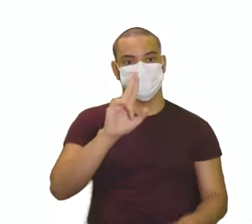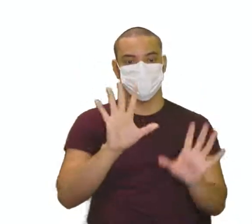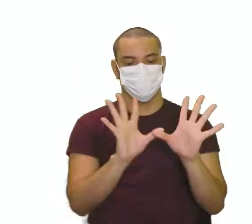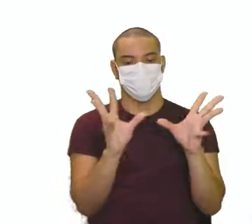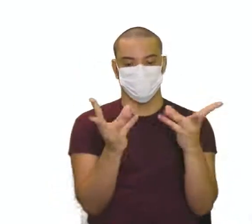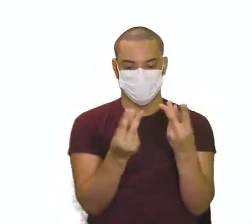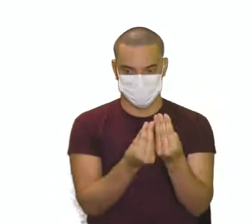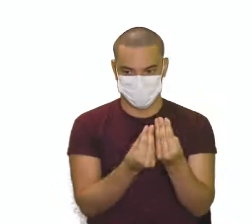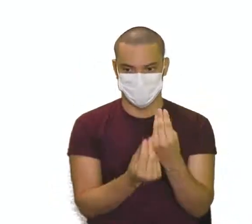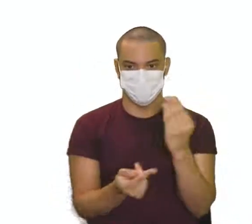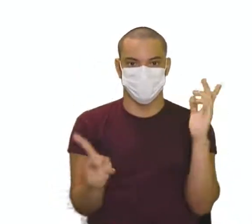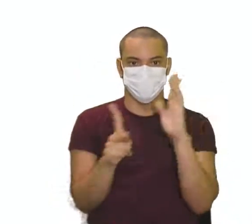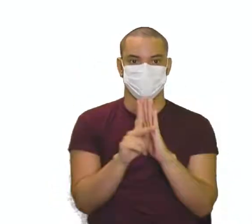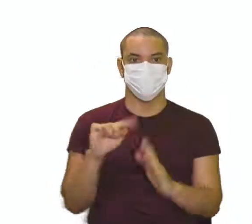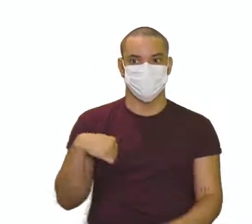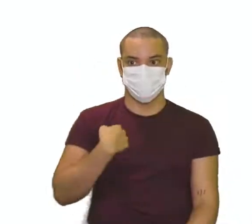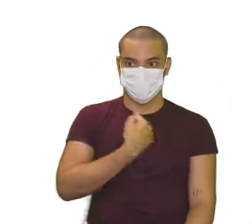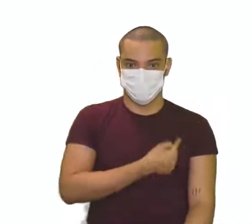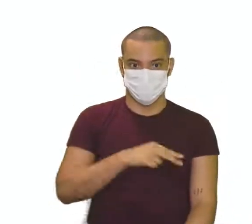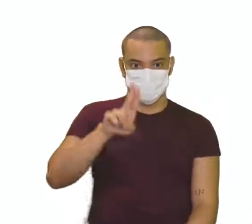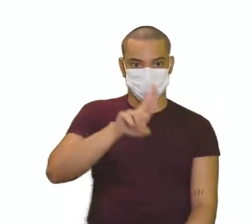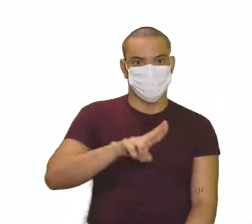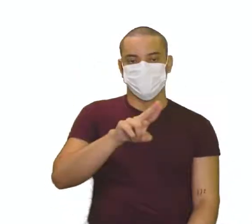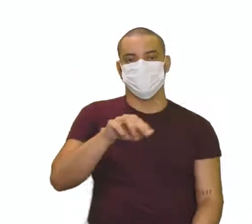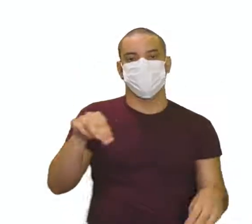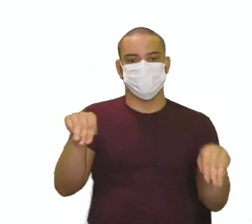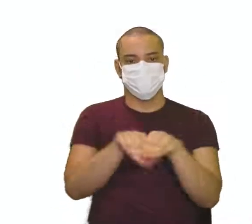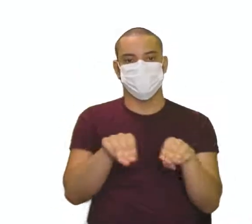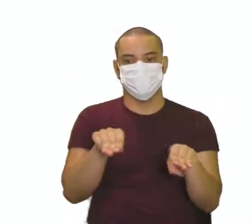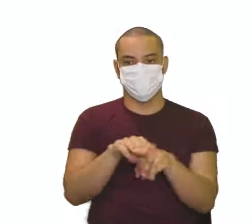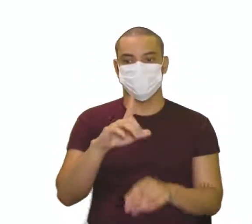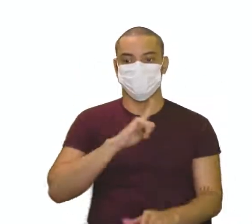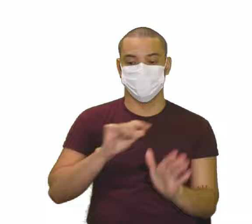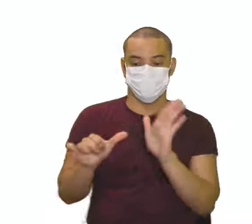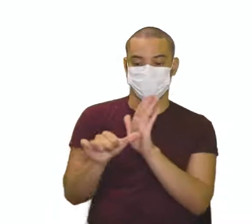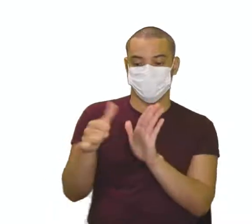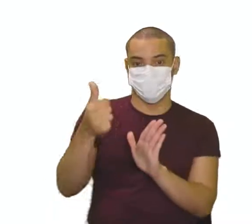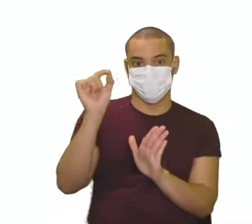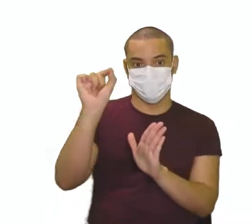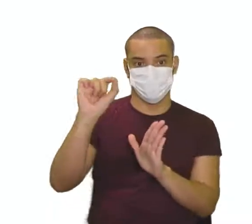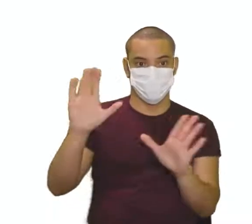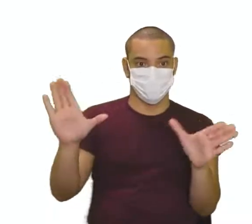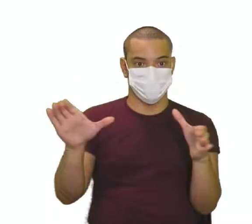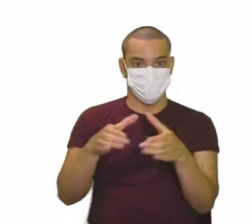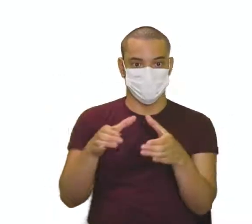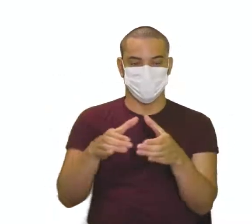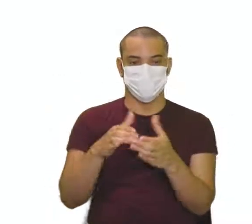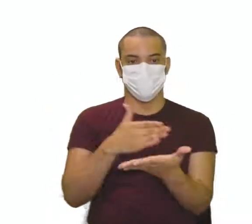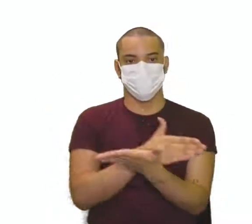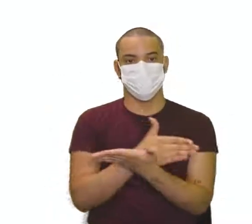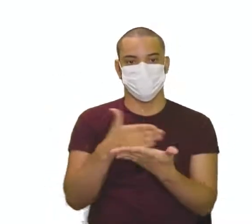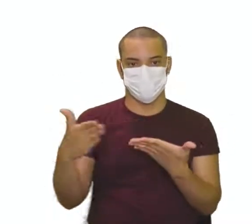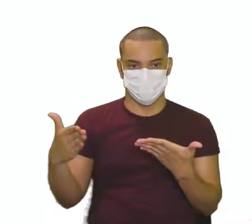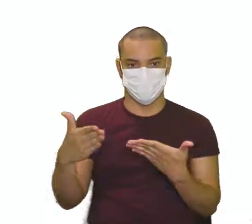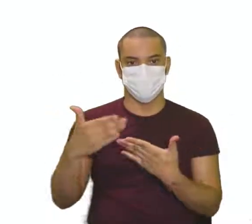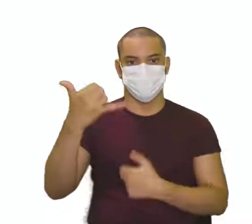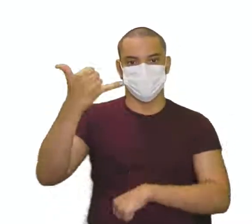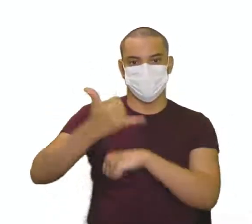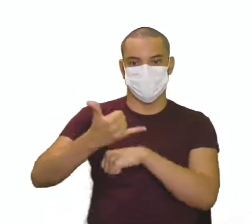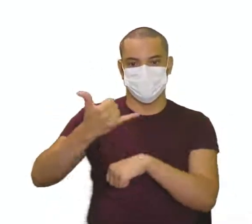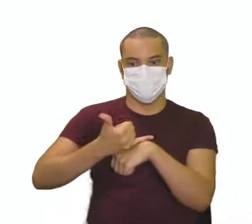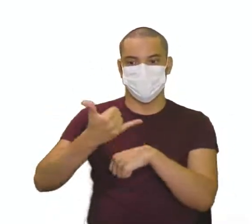substâncias, quando a gente trabalha com magnetismo, vamos primeiro aqui, classificação. Vamos começar pelas